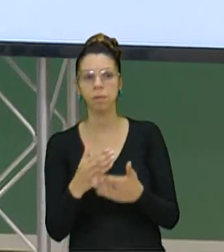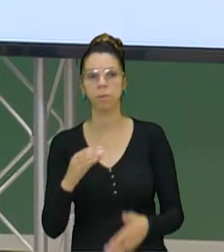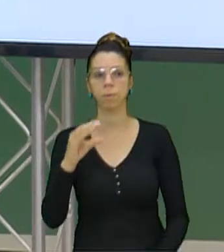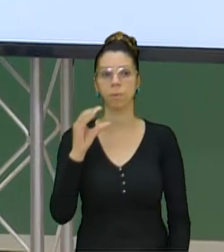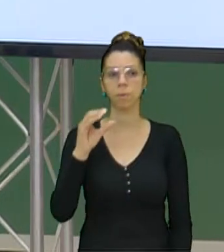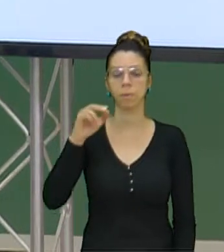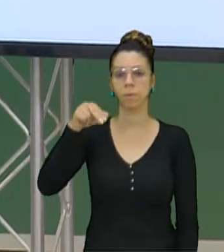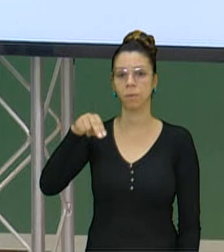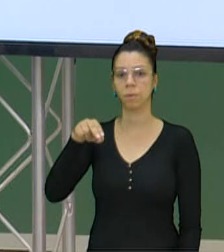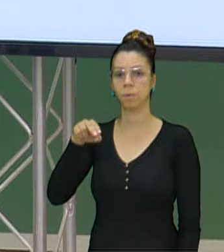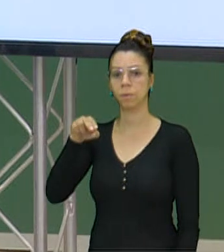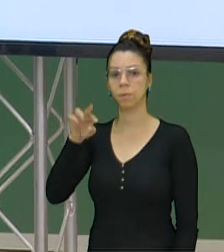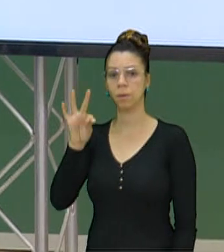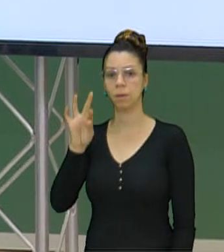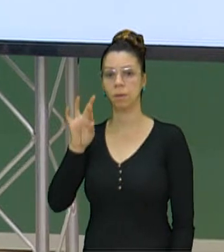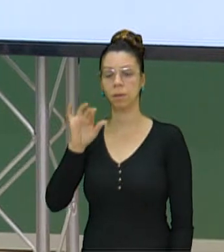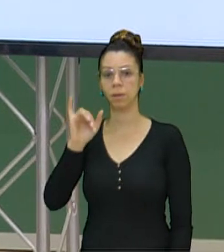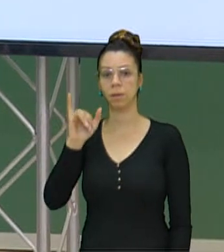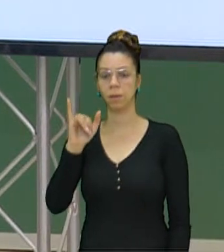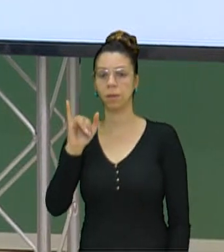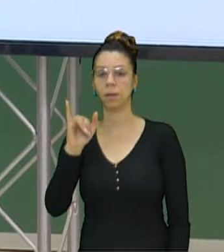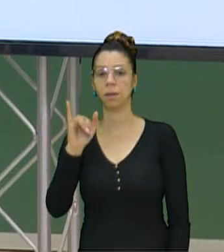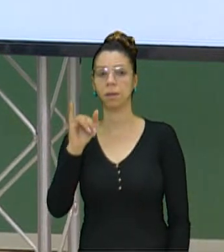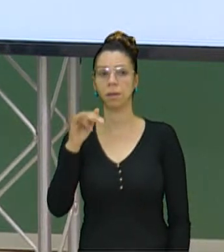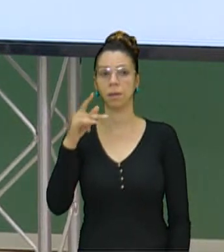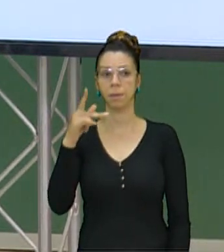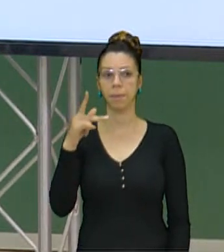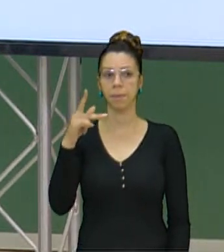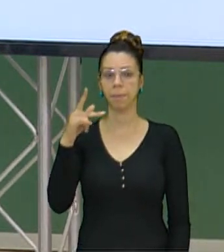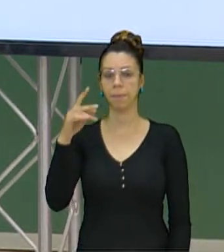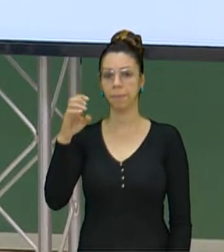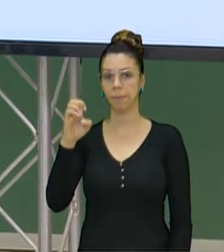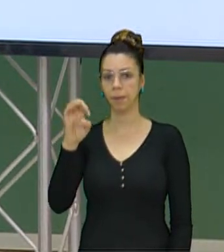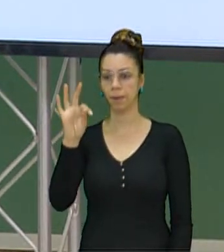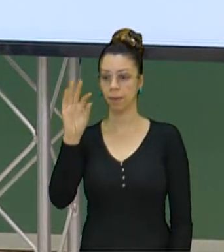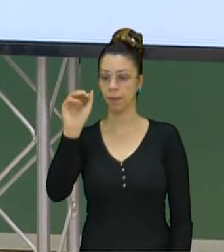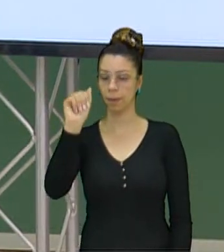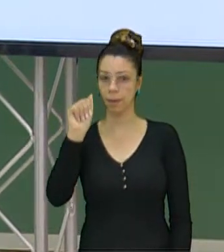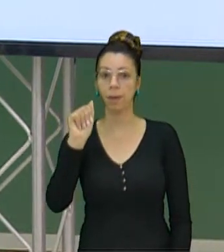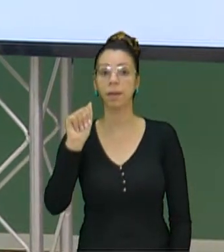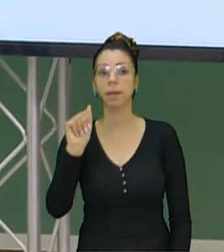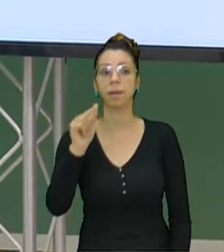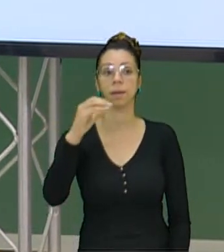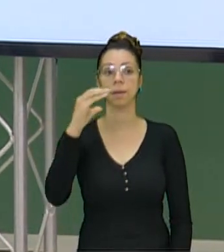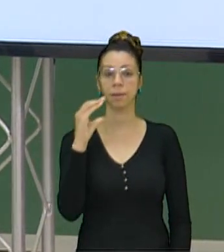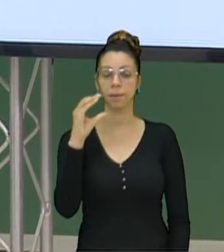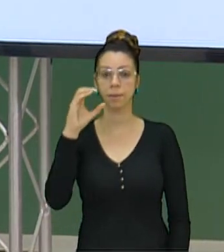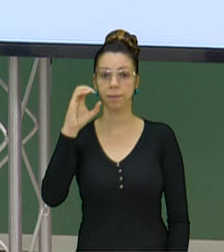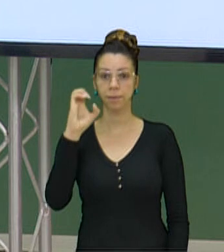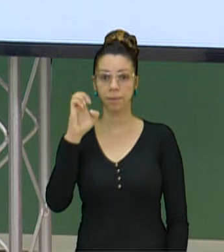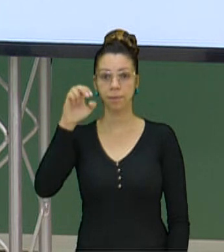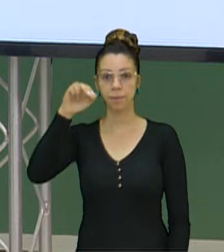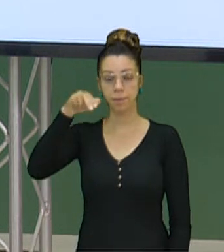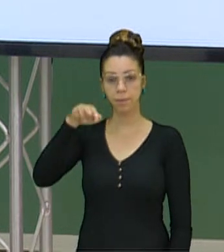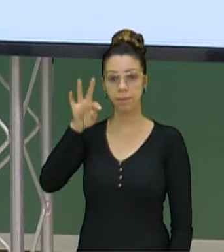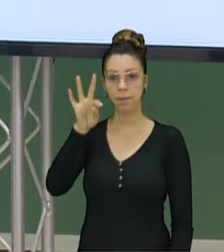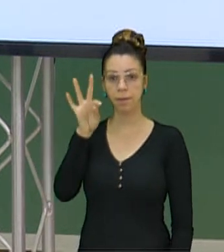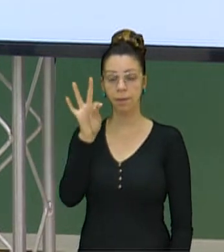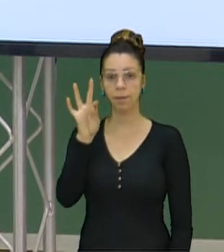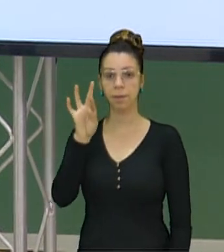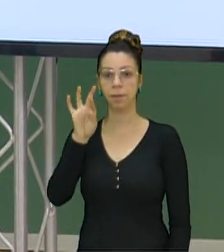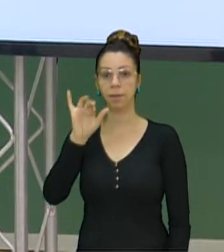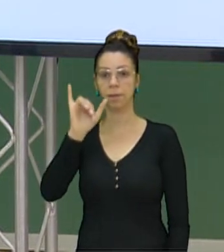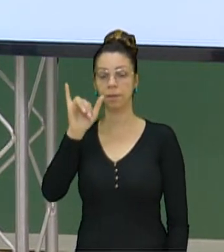e centrífuga, certo? Tenho certeza que uns ficaram entre a questão C e D. Normal, a